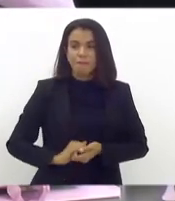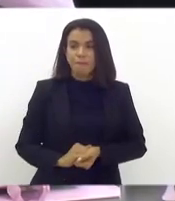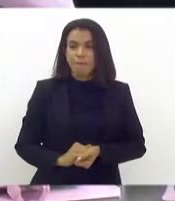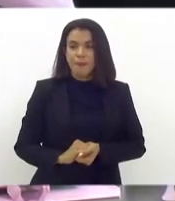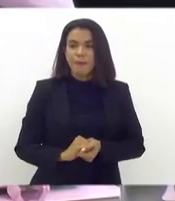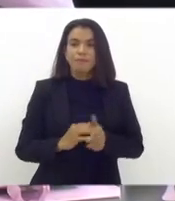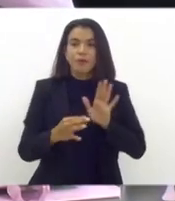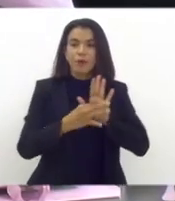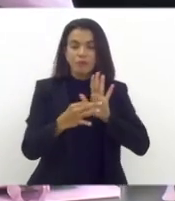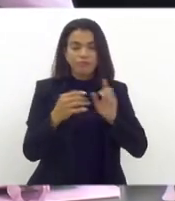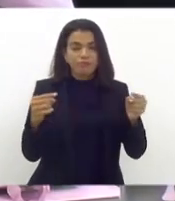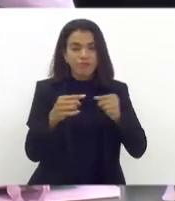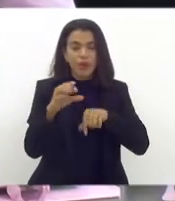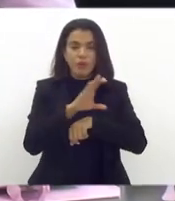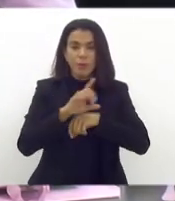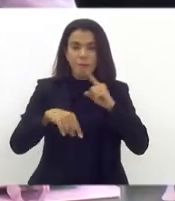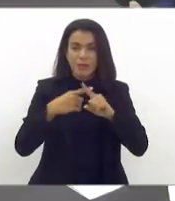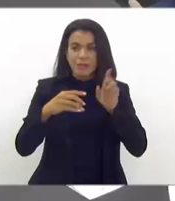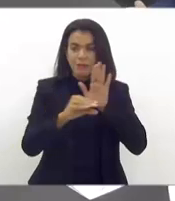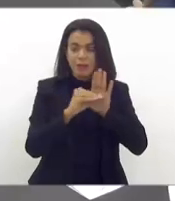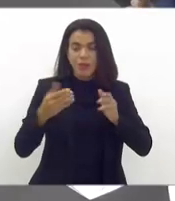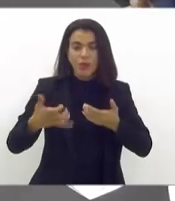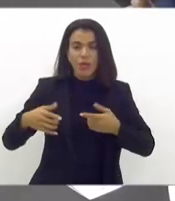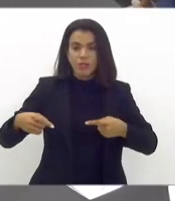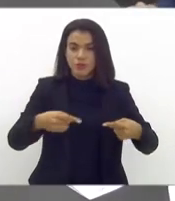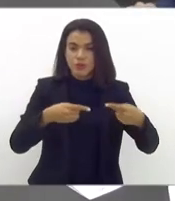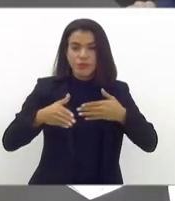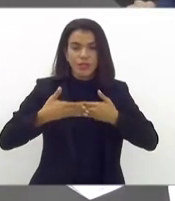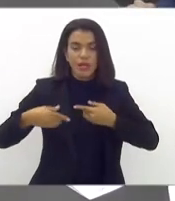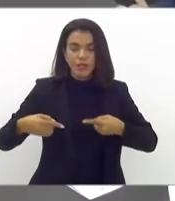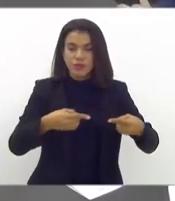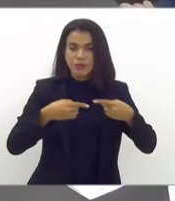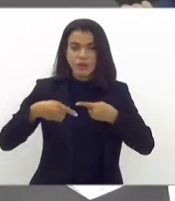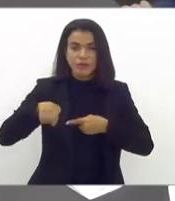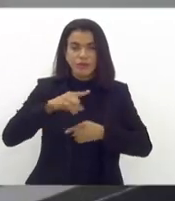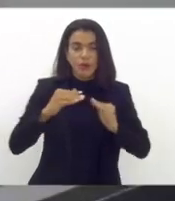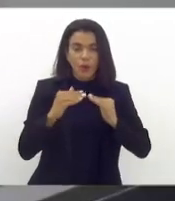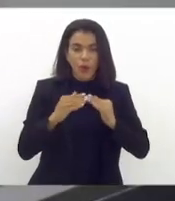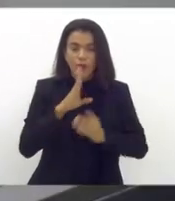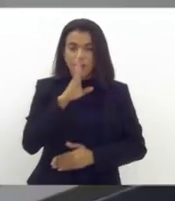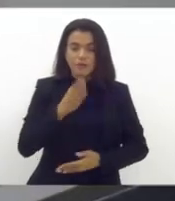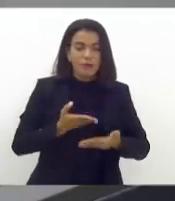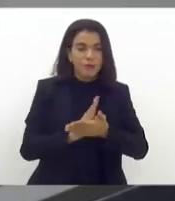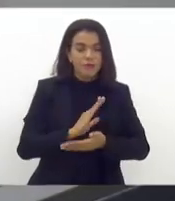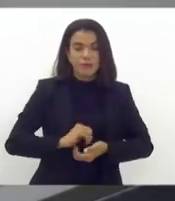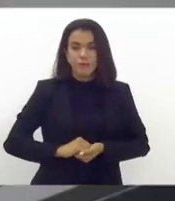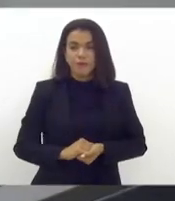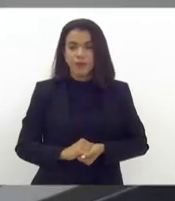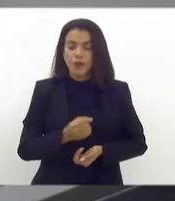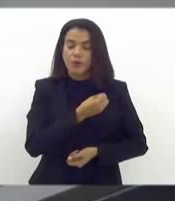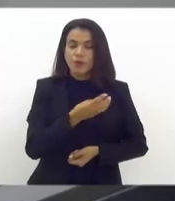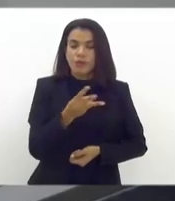Aparecer pela constitucionalidade com a emenda. Em discussão. Não havendo quem queira discutir, encerrada a discussão. Em votação, senhores que aprovam, permaneçam como estão. Aprovado, 33 da